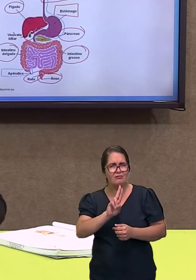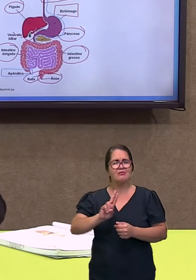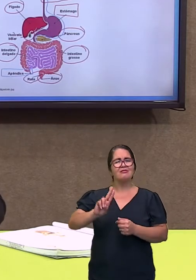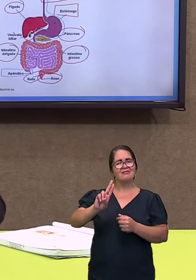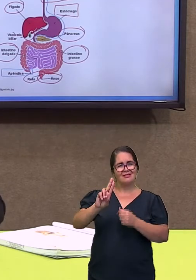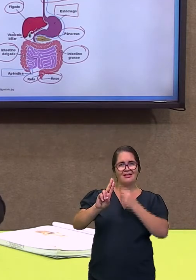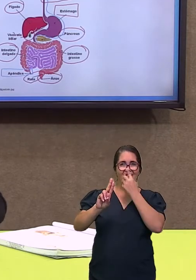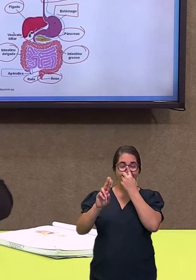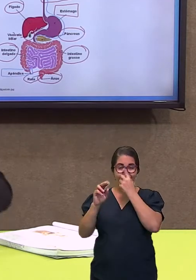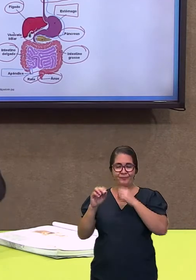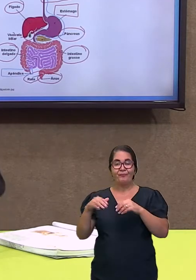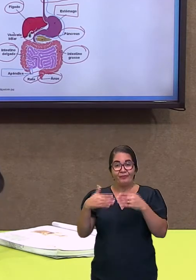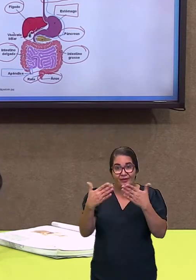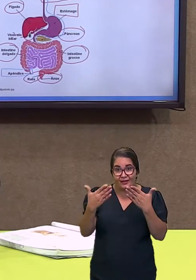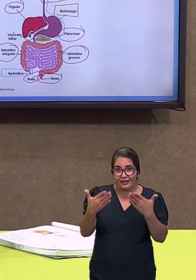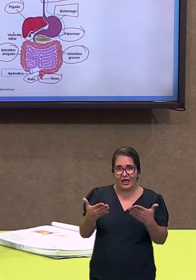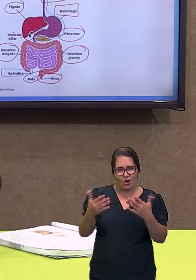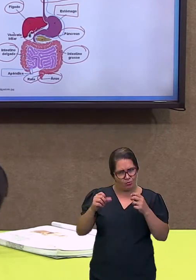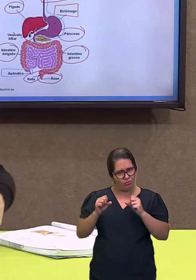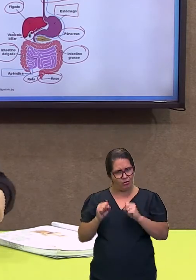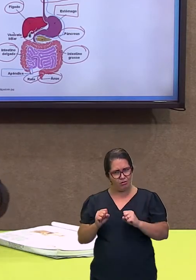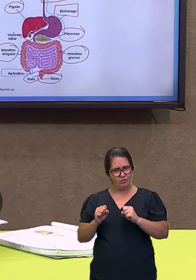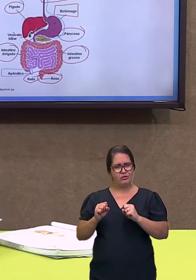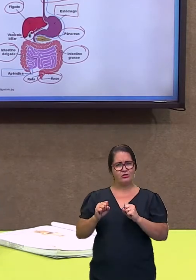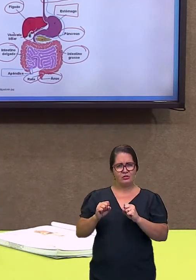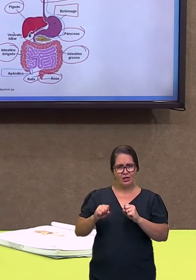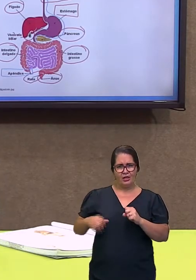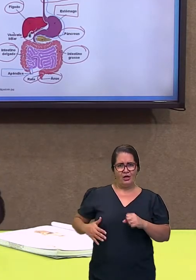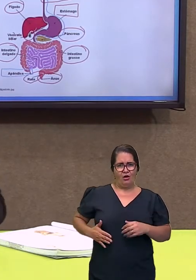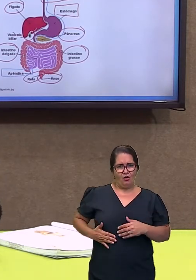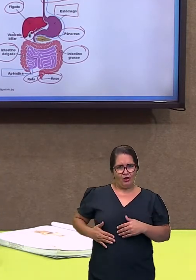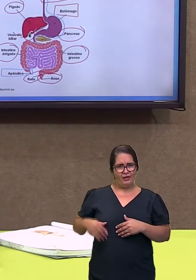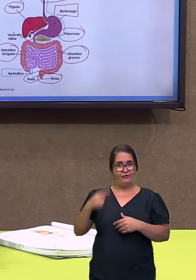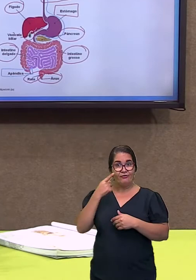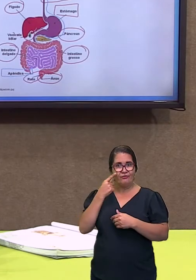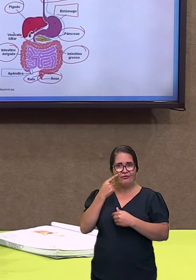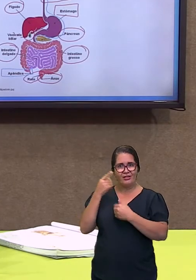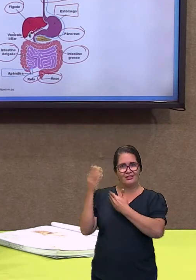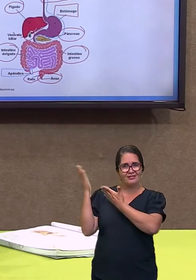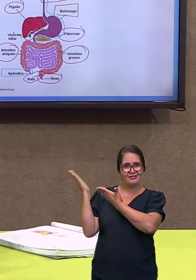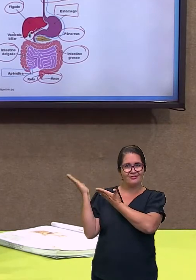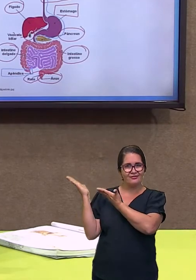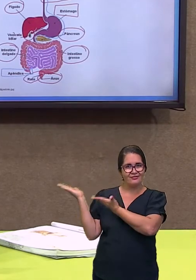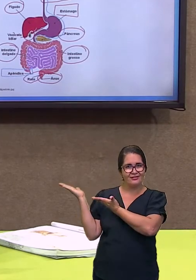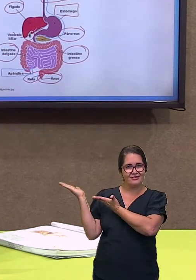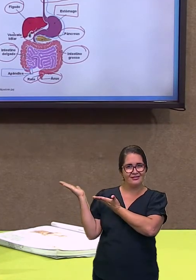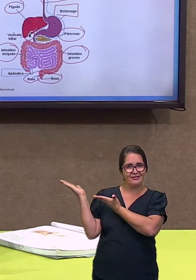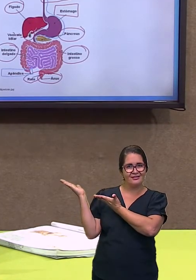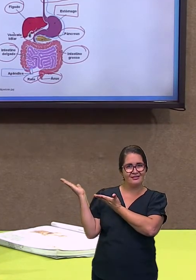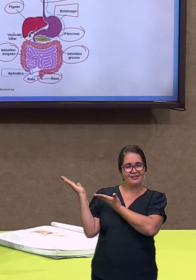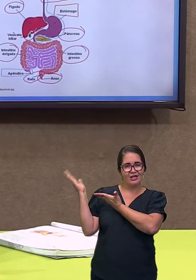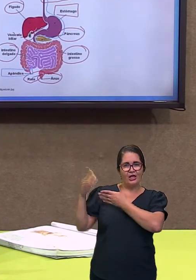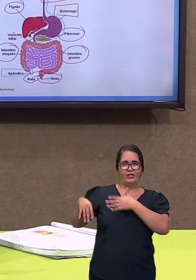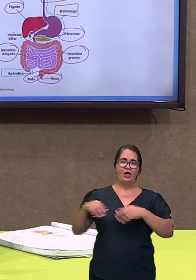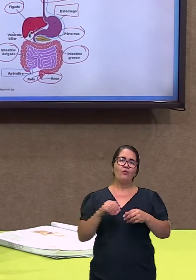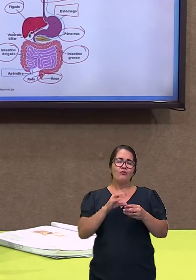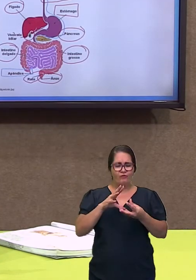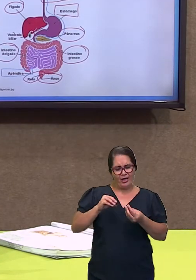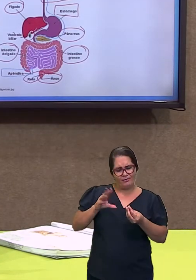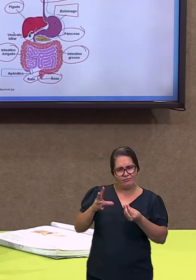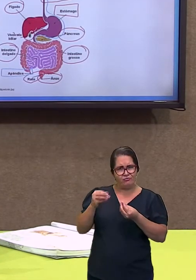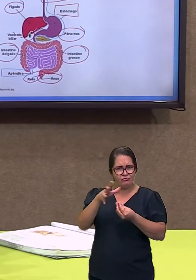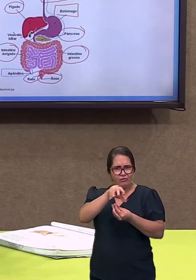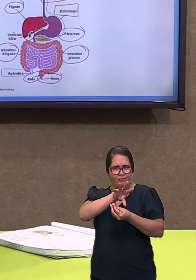se eu colocar lá na base. Então, se é mais fácil eu colocar na base, então eu coloco na base e faço o picote